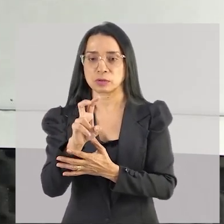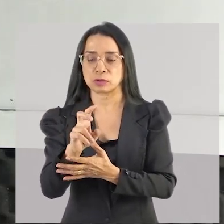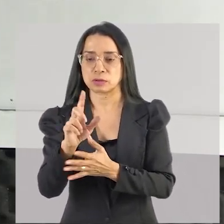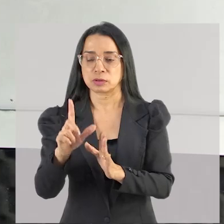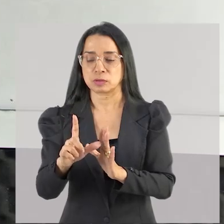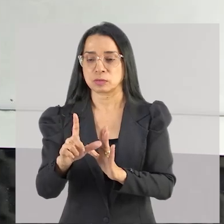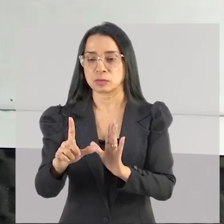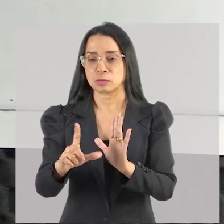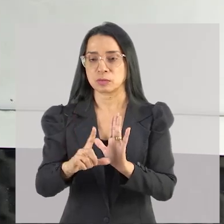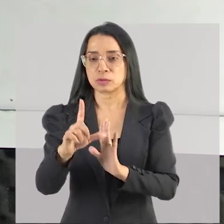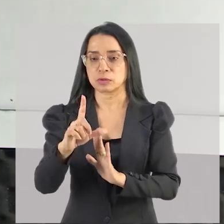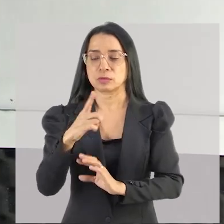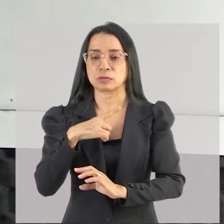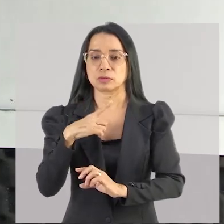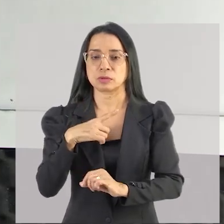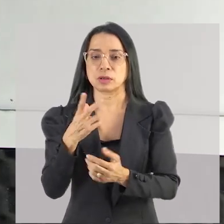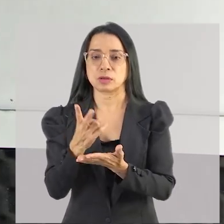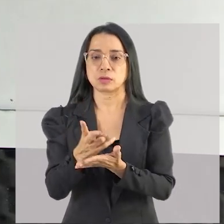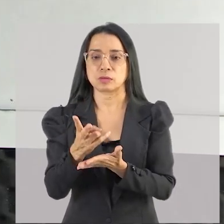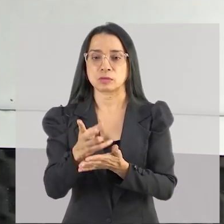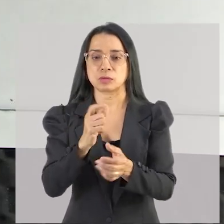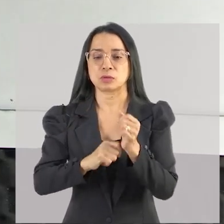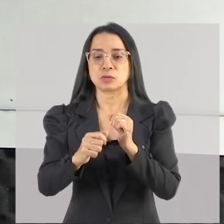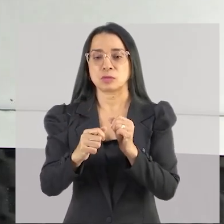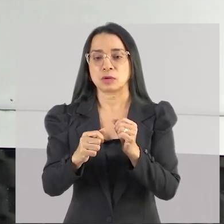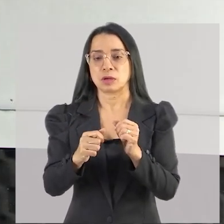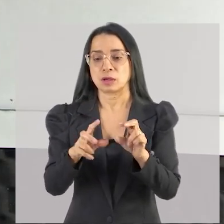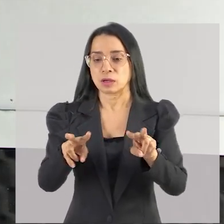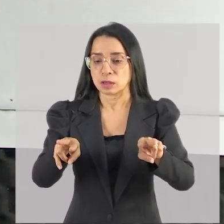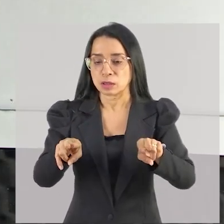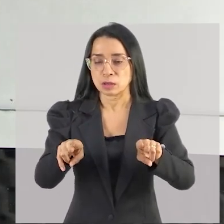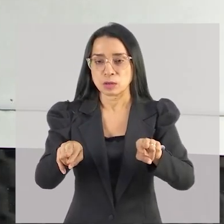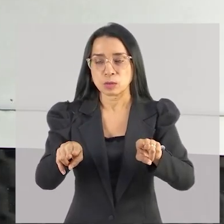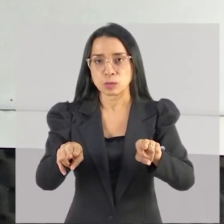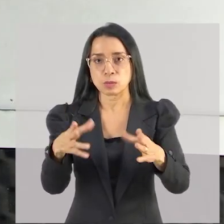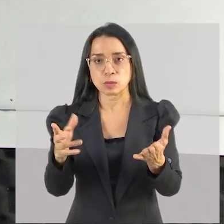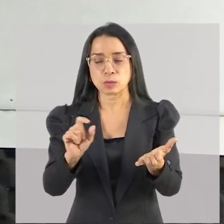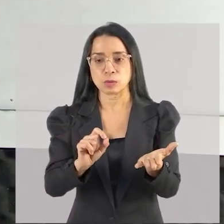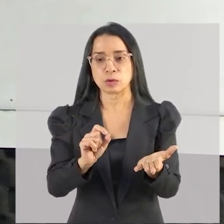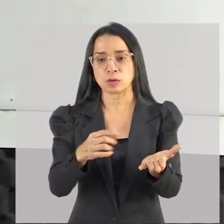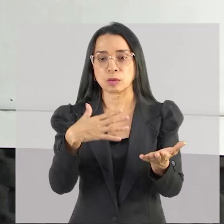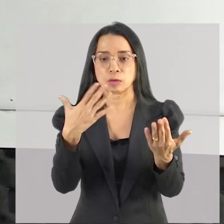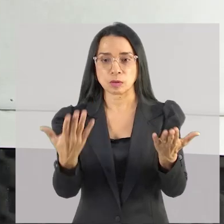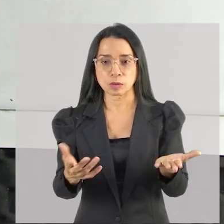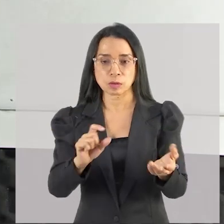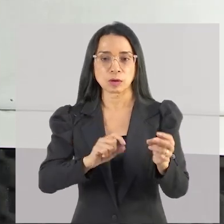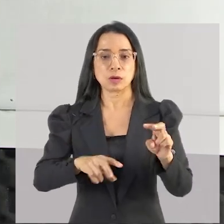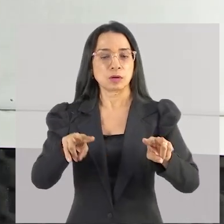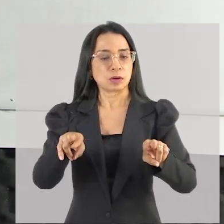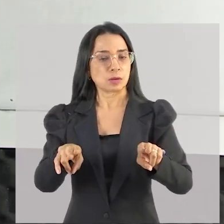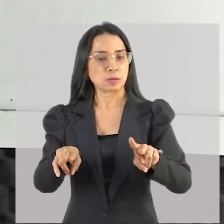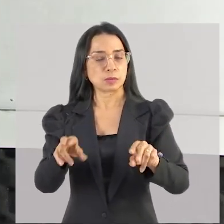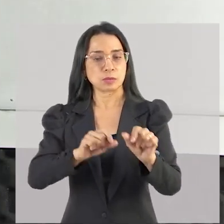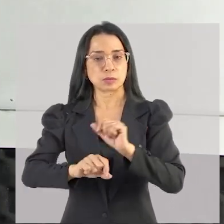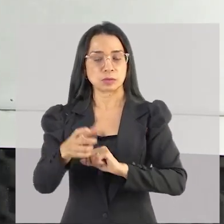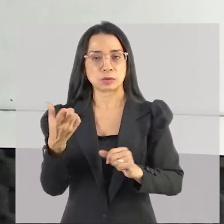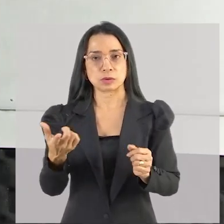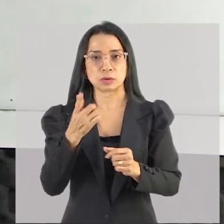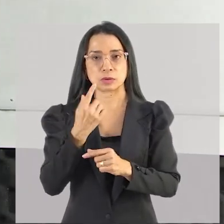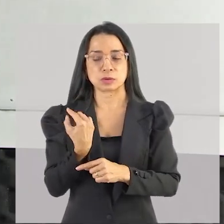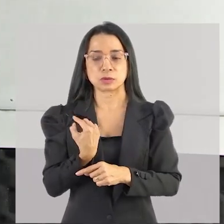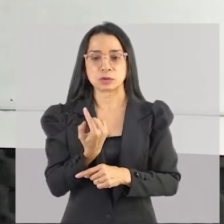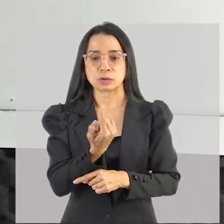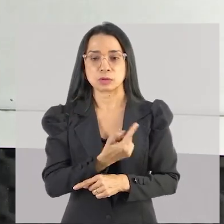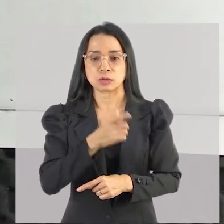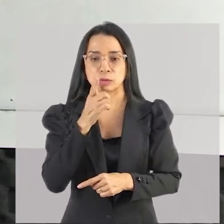litros. Ele tem que manter a mesma proporção, certo? Então, qual é a proporcionalidade que a gente